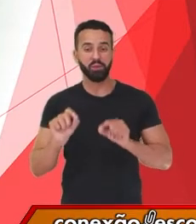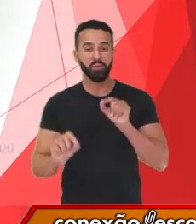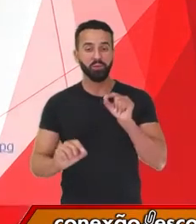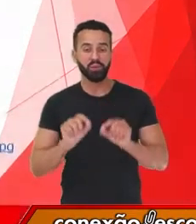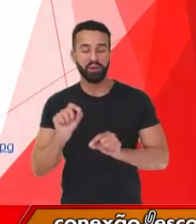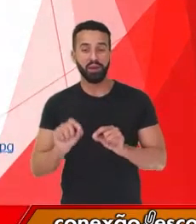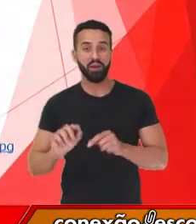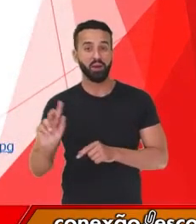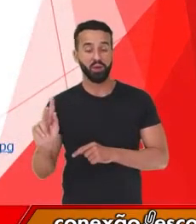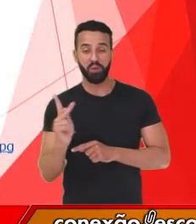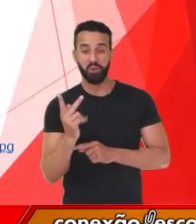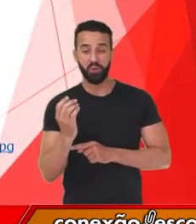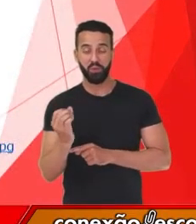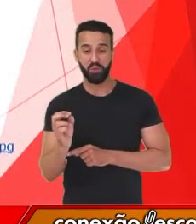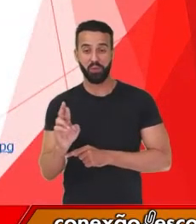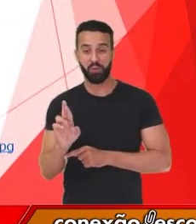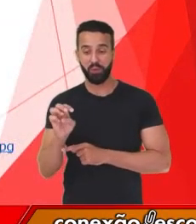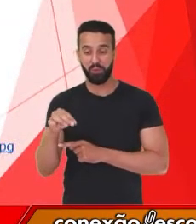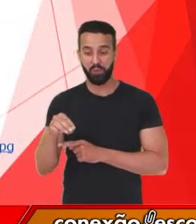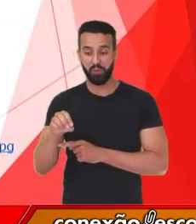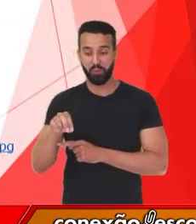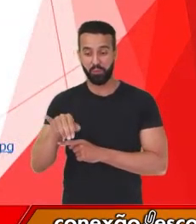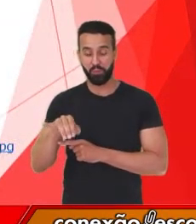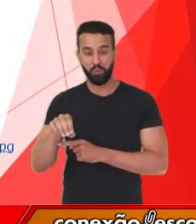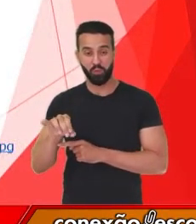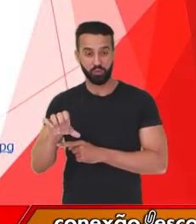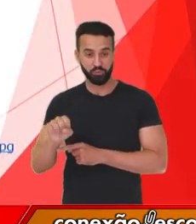hormônios, principalmente o hormônio